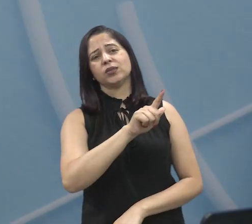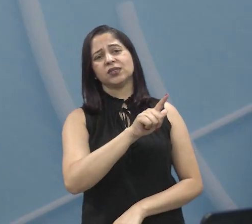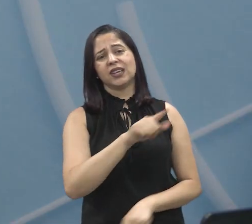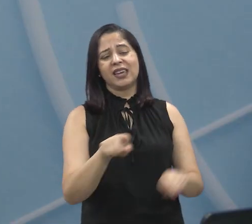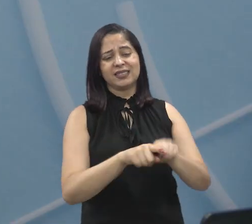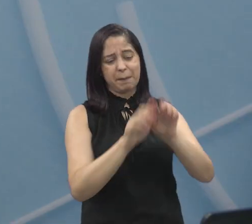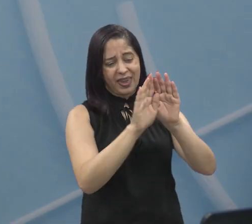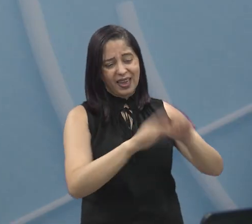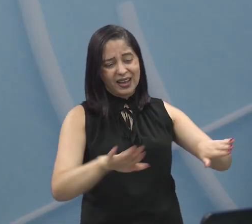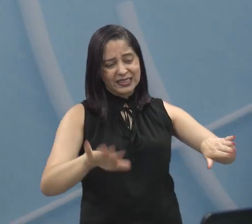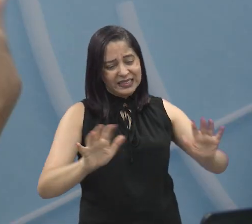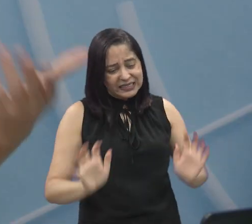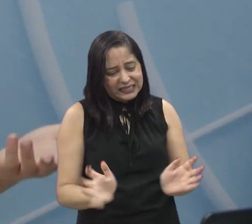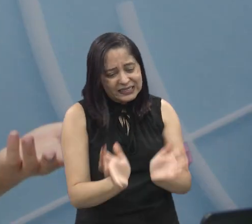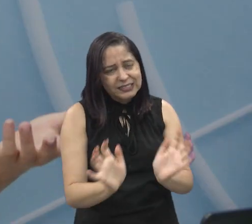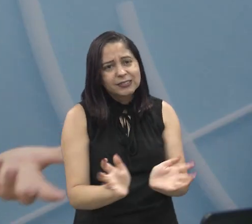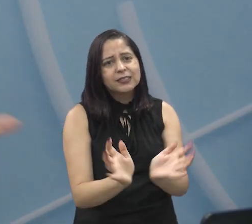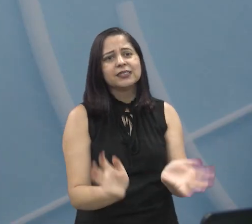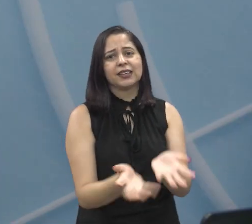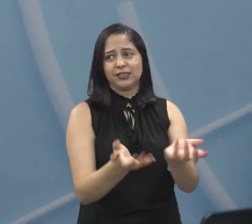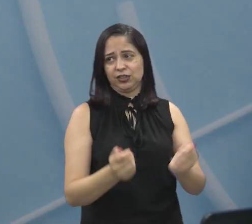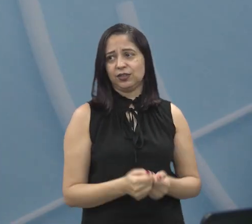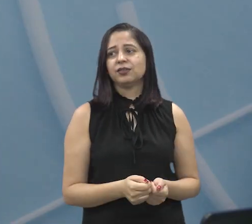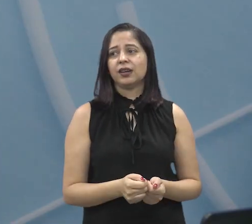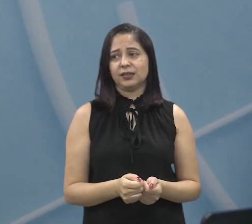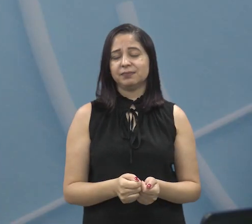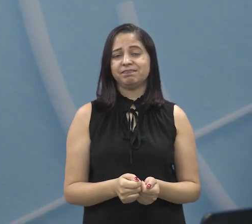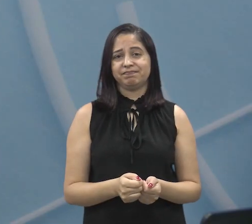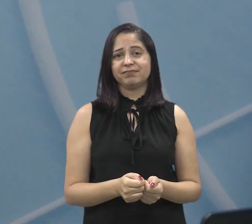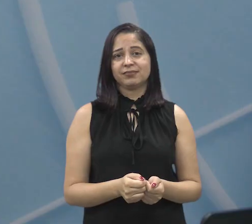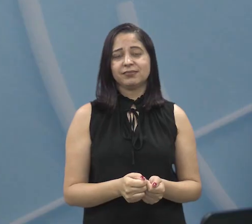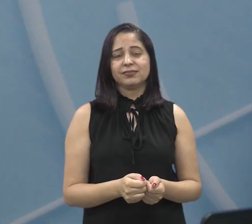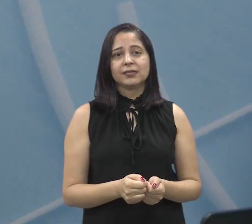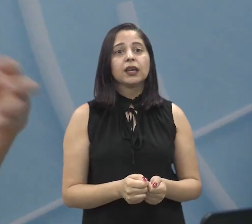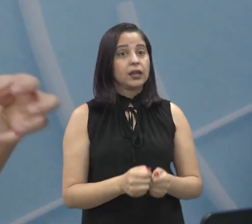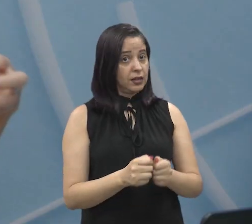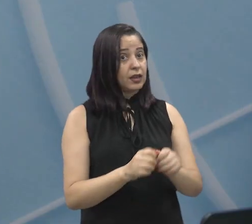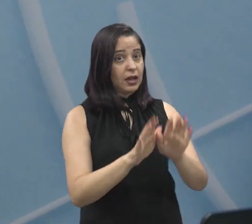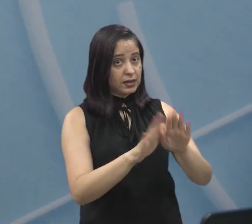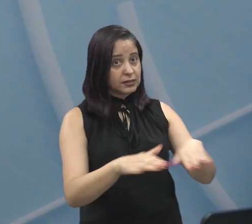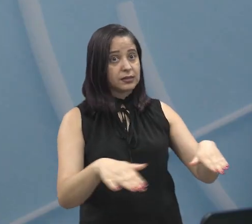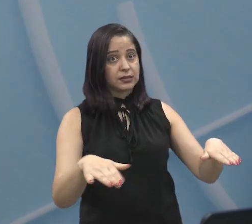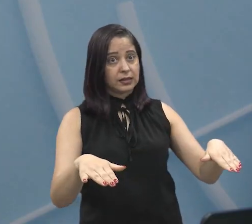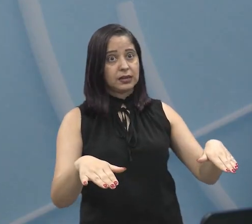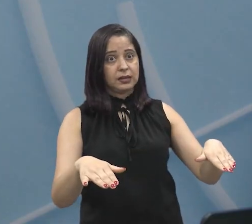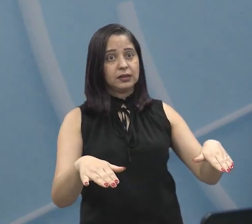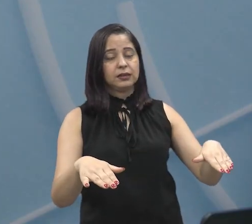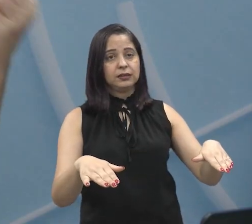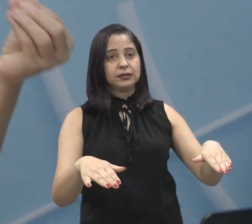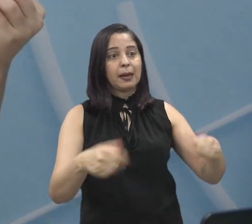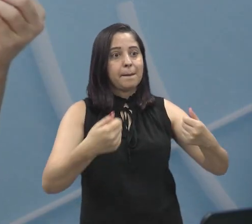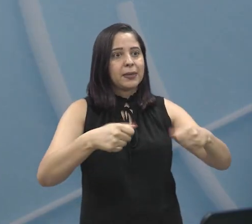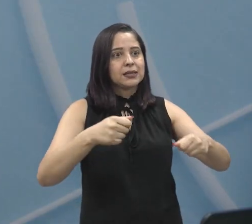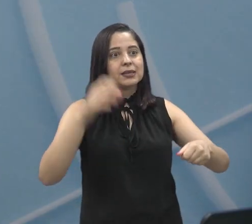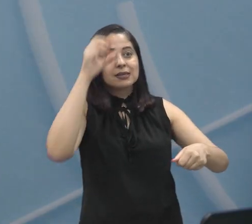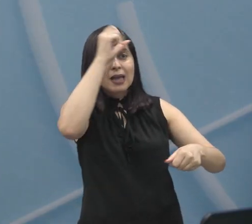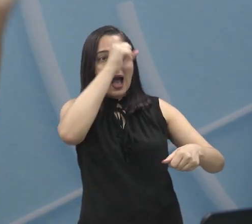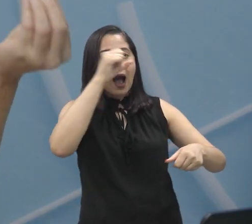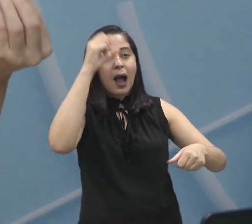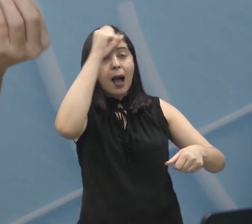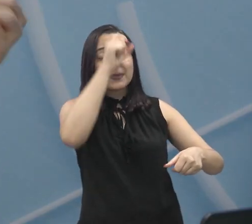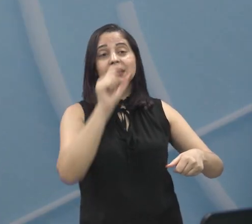as crianças também, né? E para que eles tenham, né, a gente falando de turismo cultural, tenham essa noção, né, do